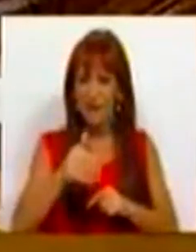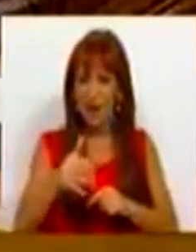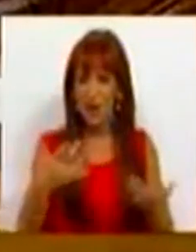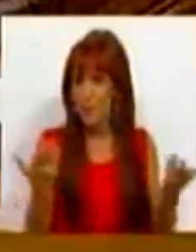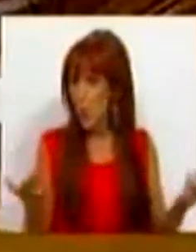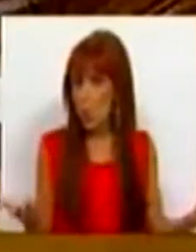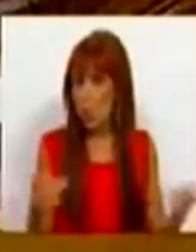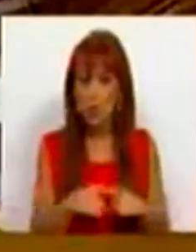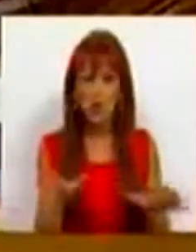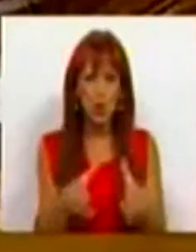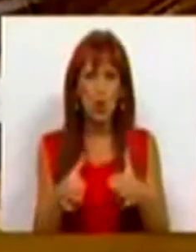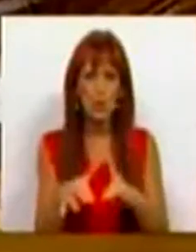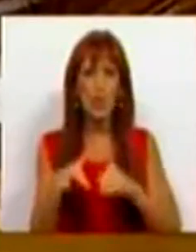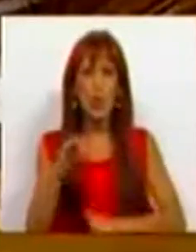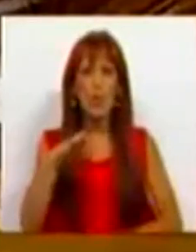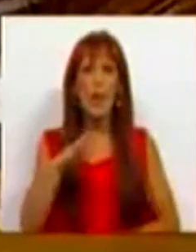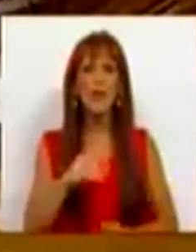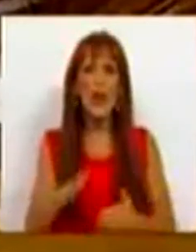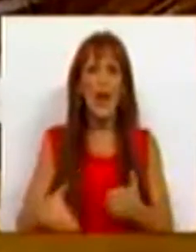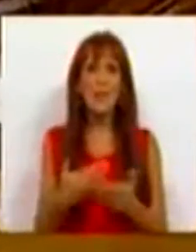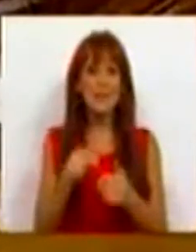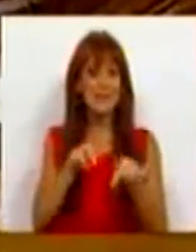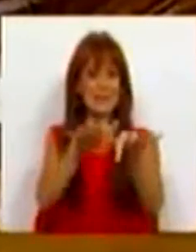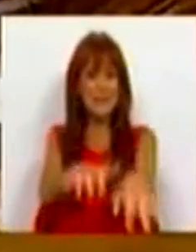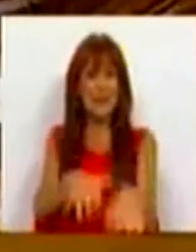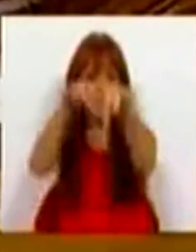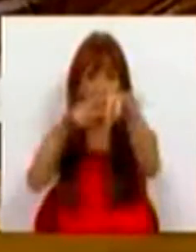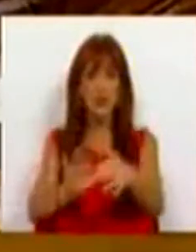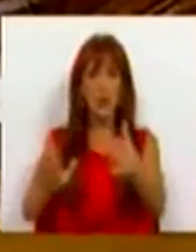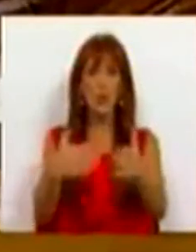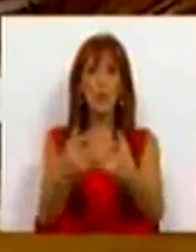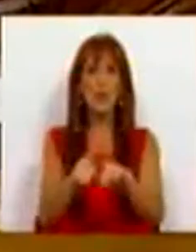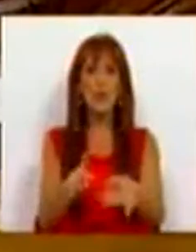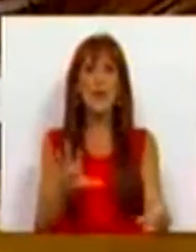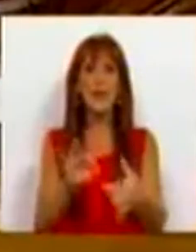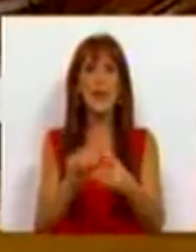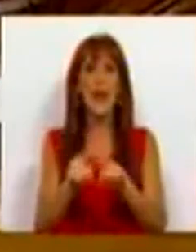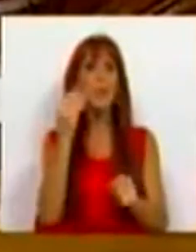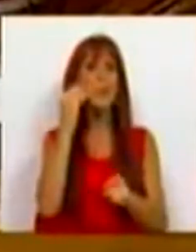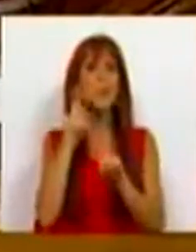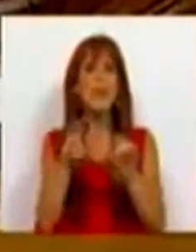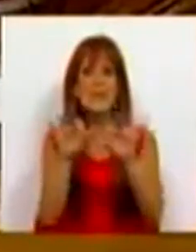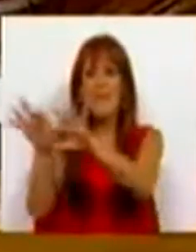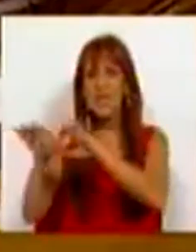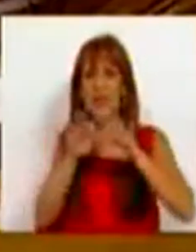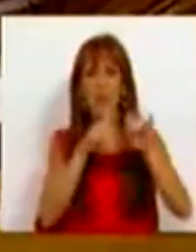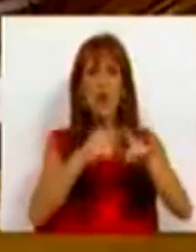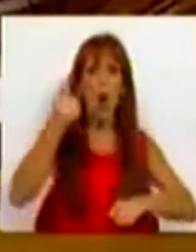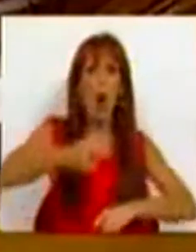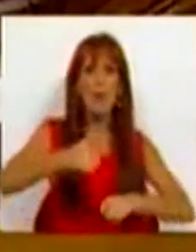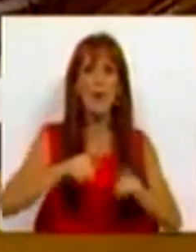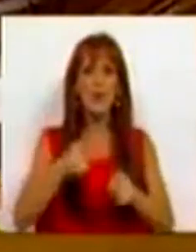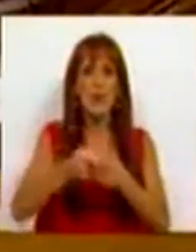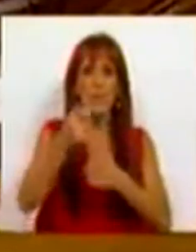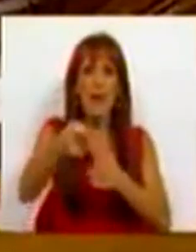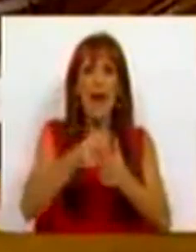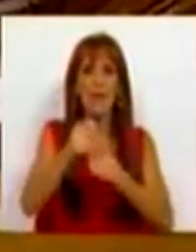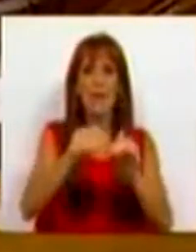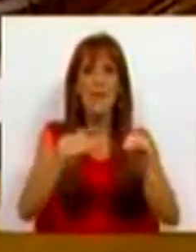E hoje, o Grupo Parlamentar do PS apresenta a esta Câmara uma proposta que institui um mecanismo universal obrigatório para